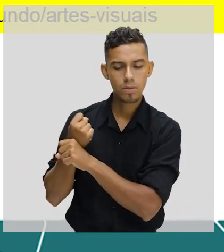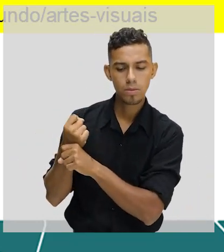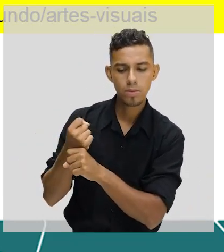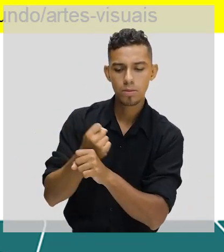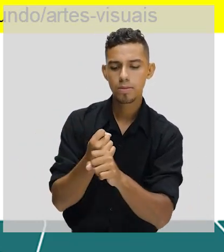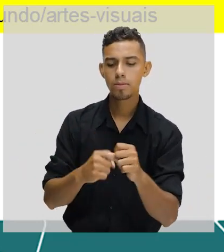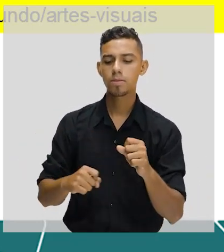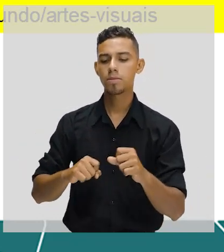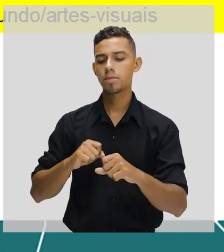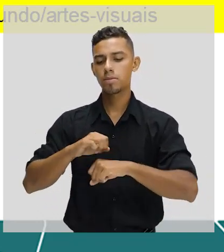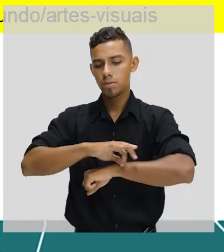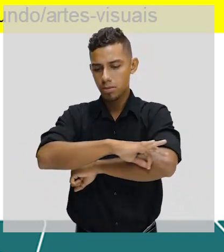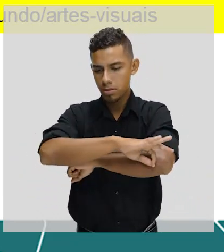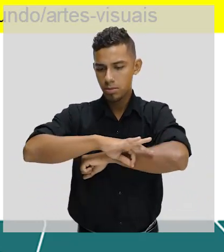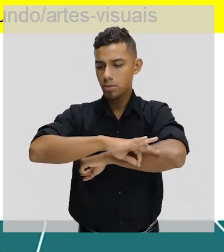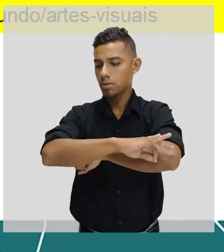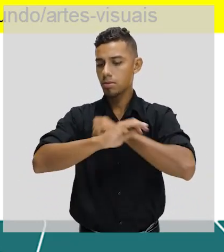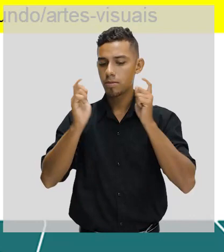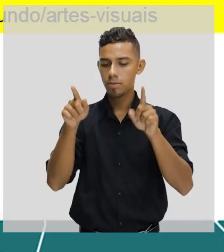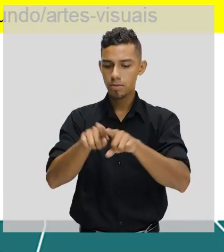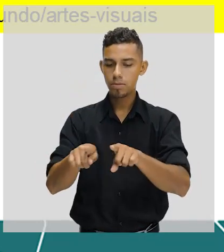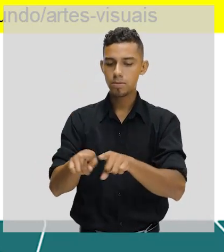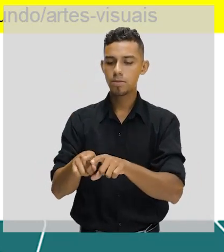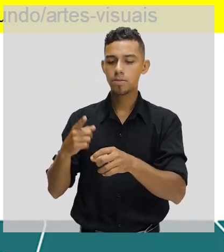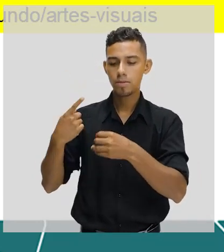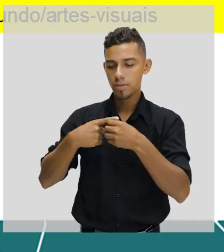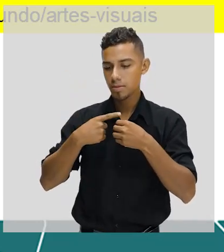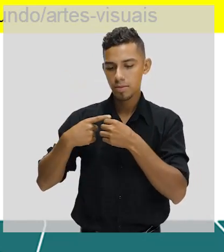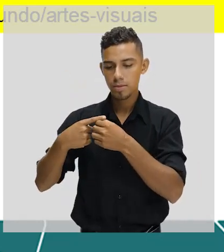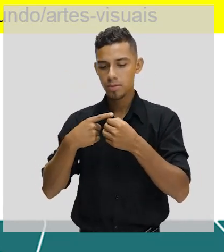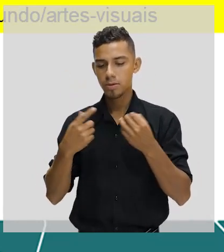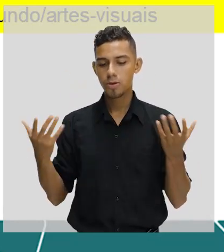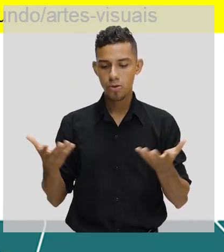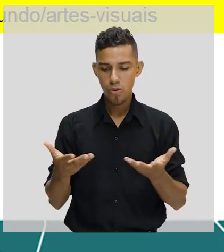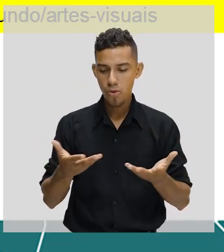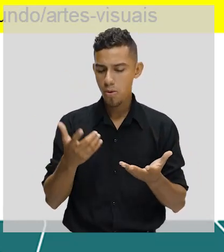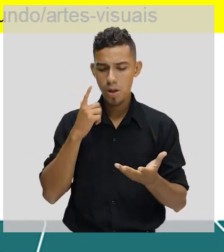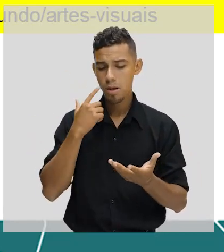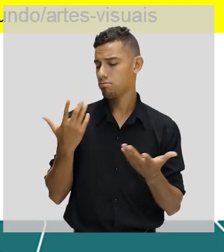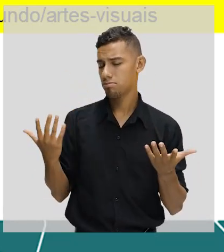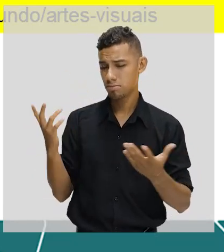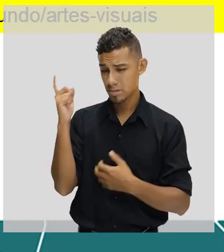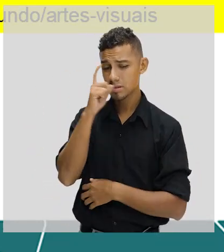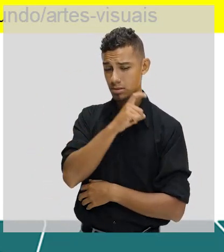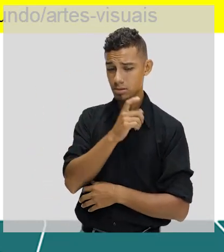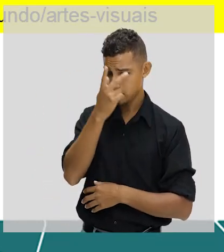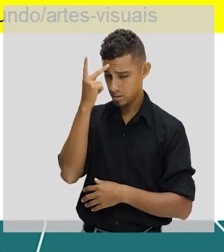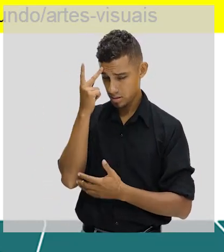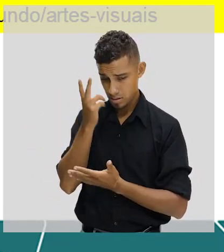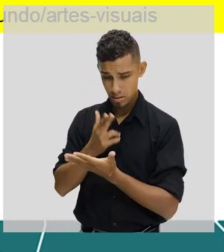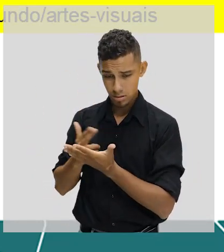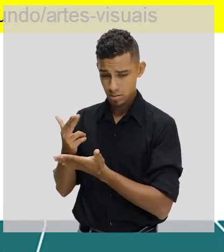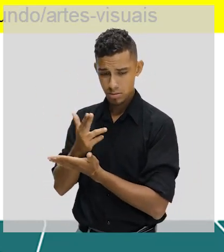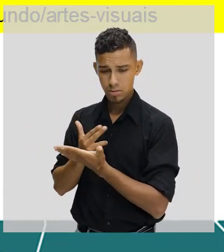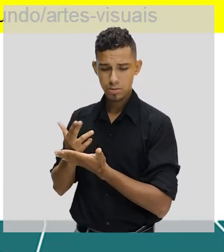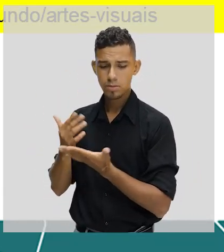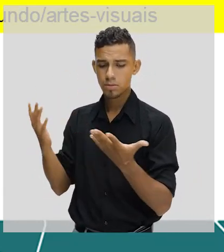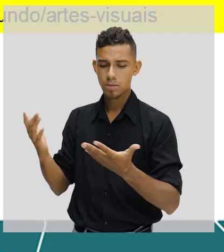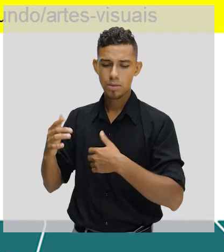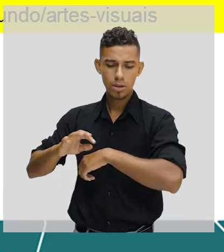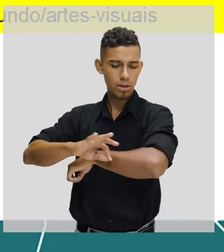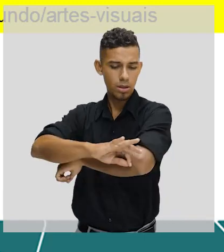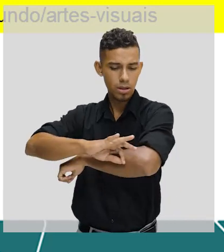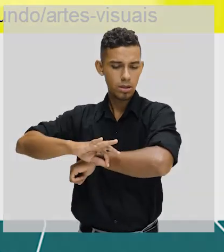desenho arquitetônico, tanto de interiores quanto exteriores. Hoje em dia, raramente alguém faz isso à mão livre, ou com instrumentos como